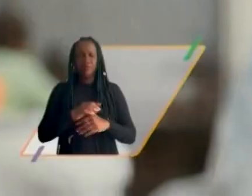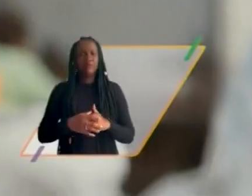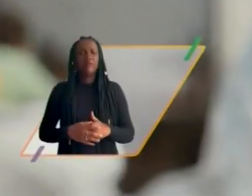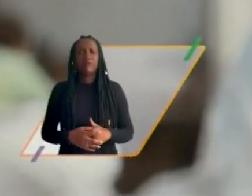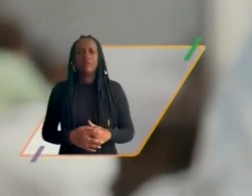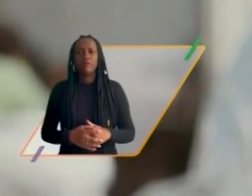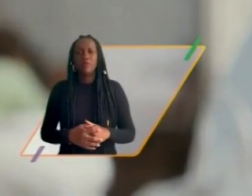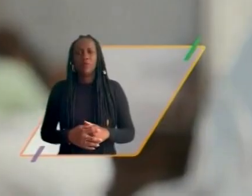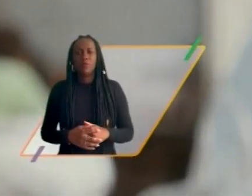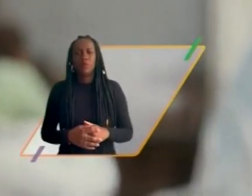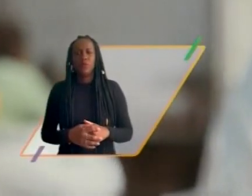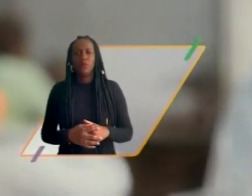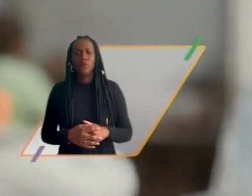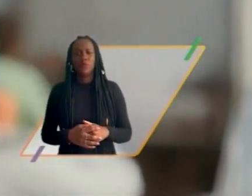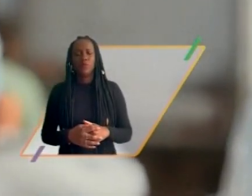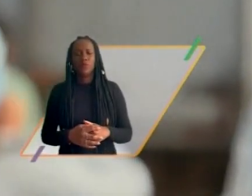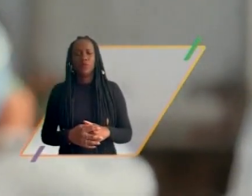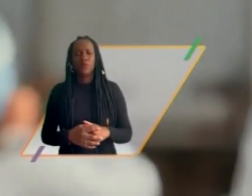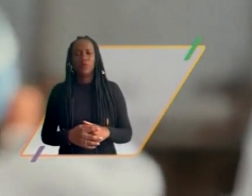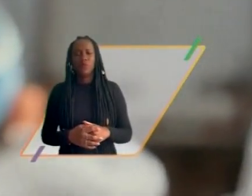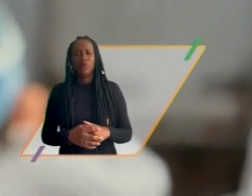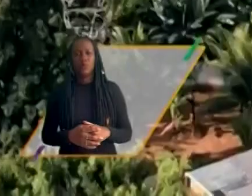situação.